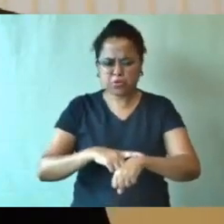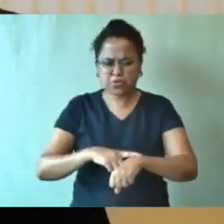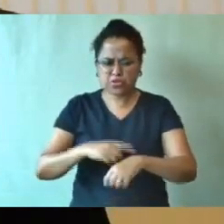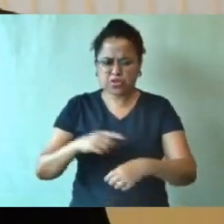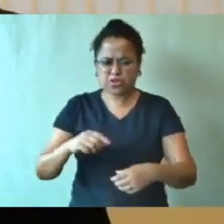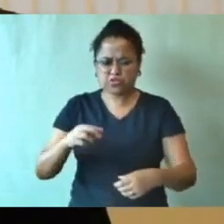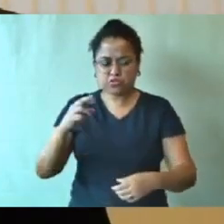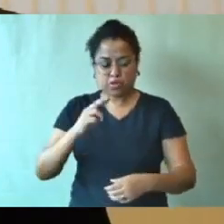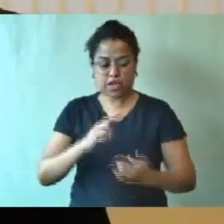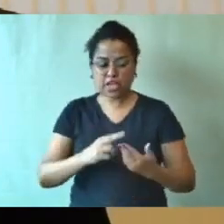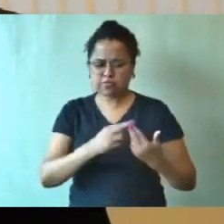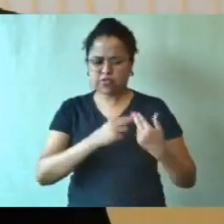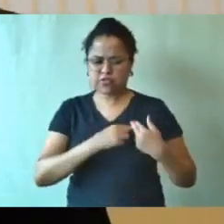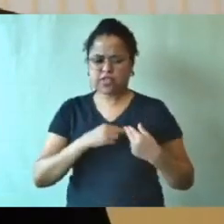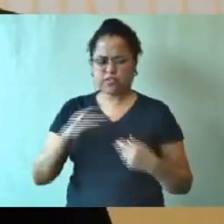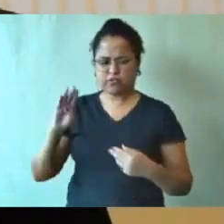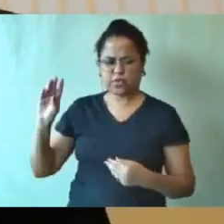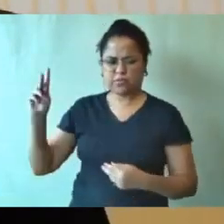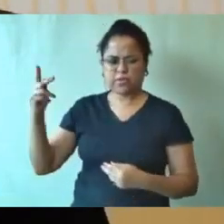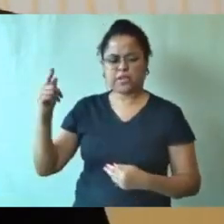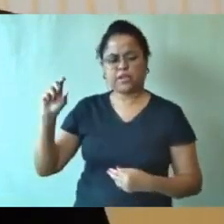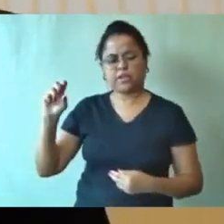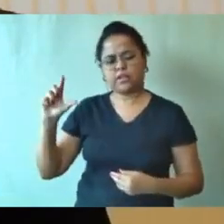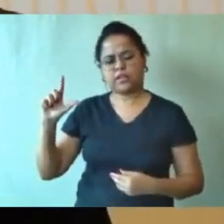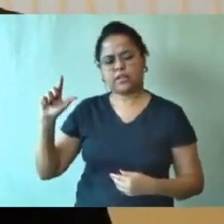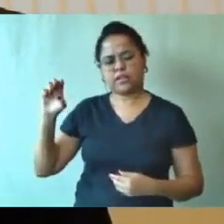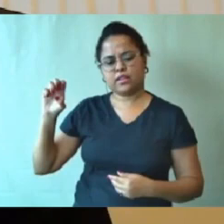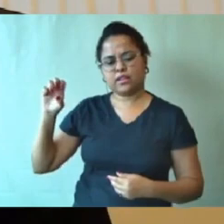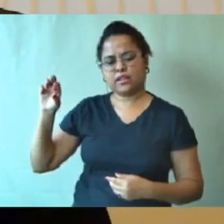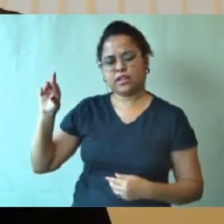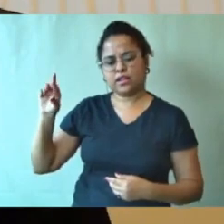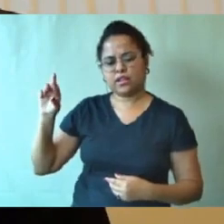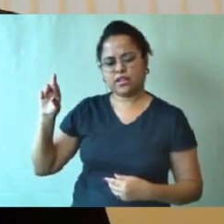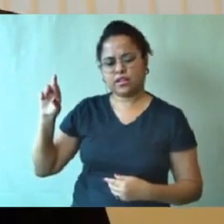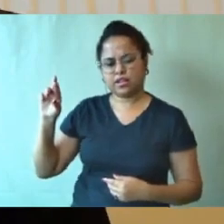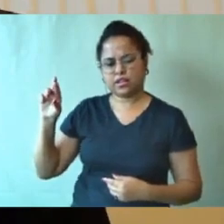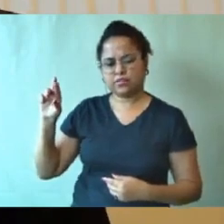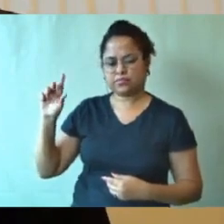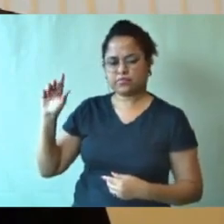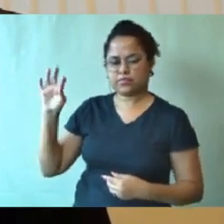em 2021, 2 anos e alguns meses, tá